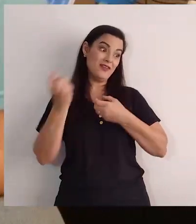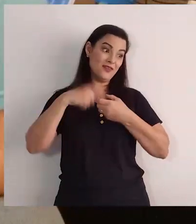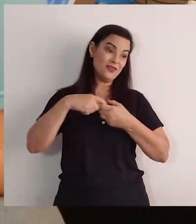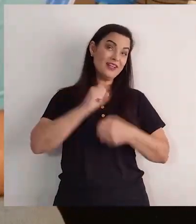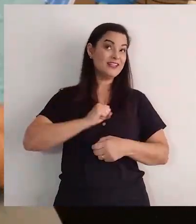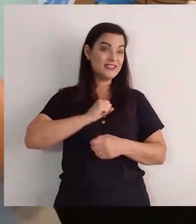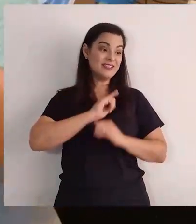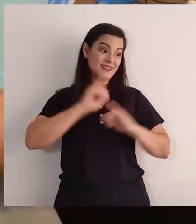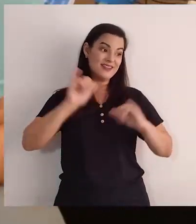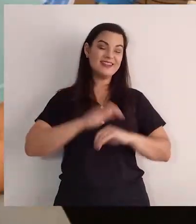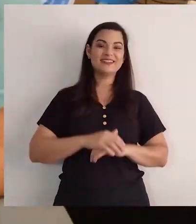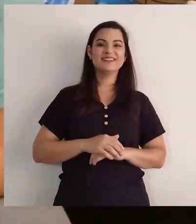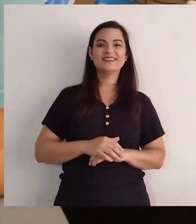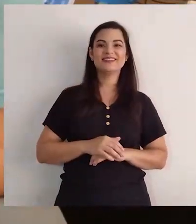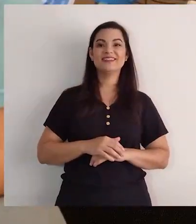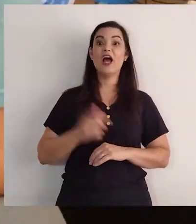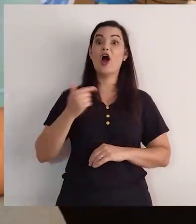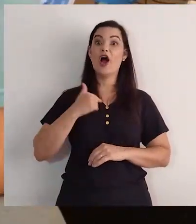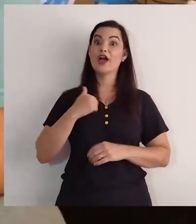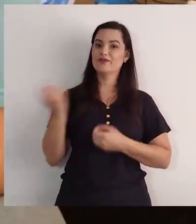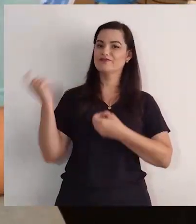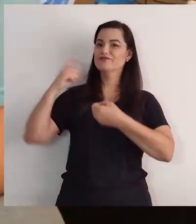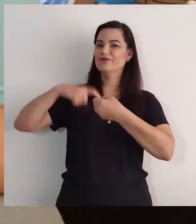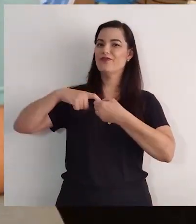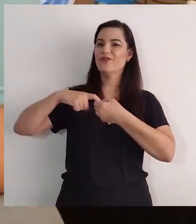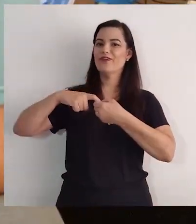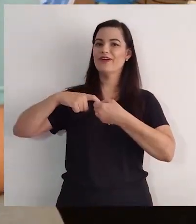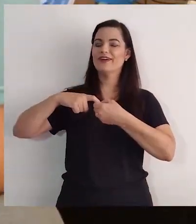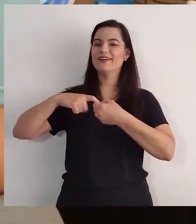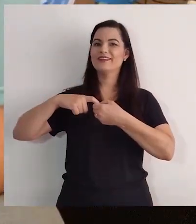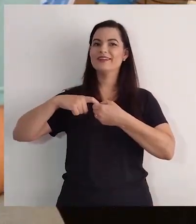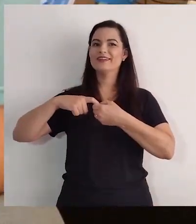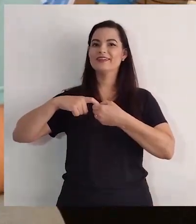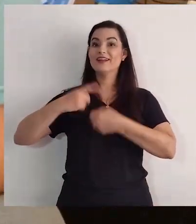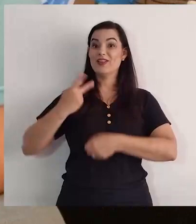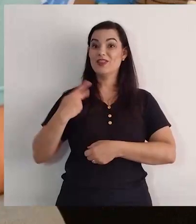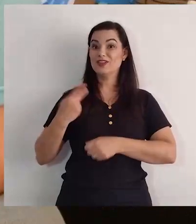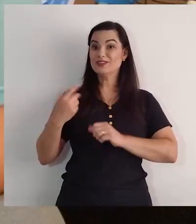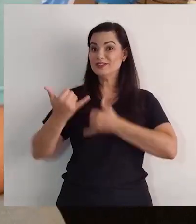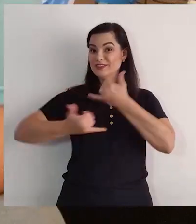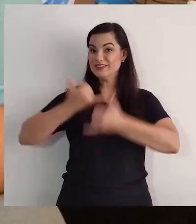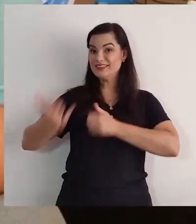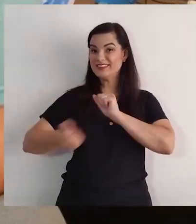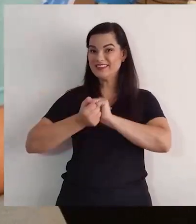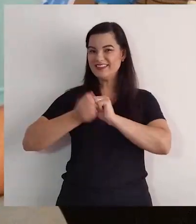com saudade de todo mundo, fala com eles. Logo, logo tô voltando, logo, logo a gente